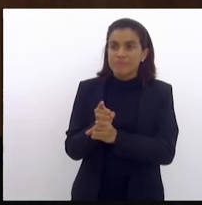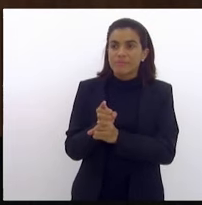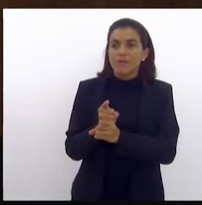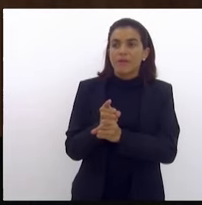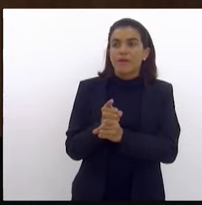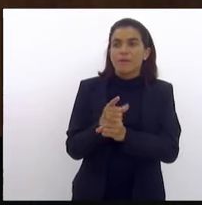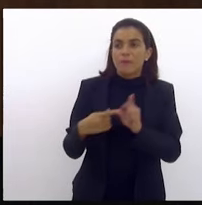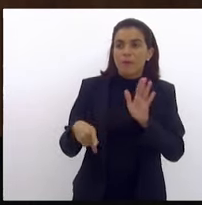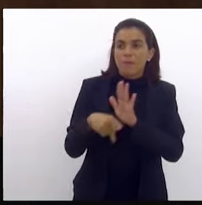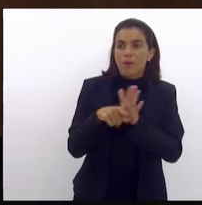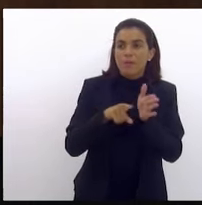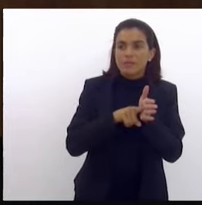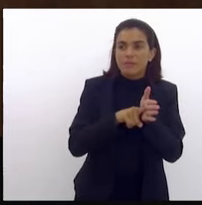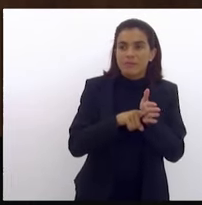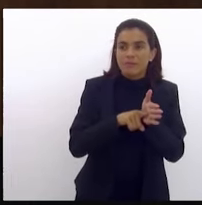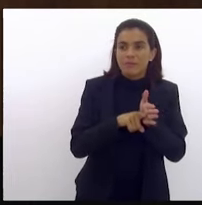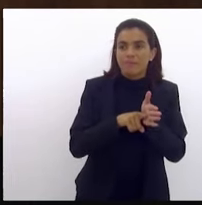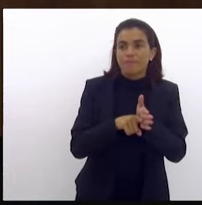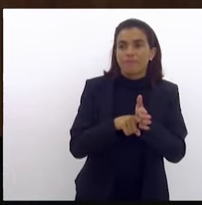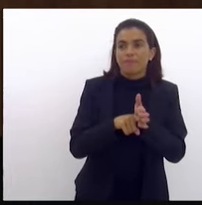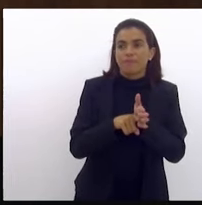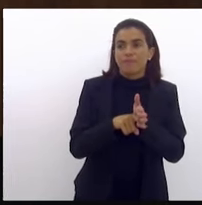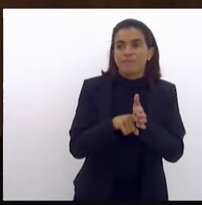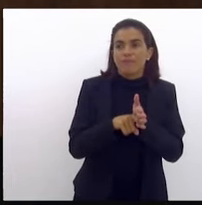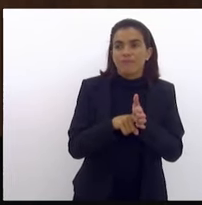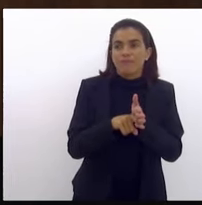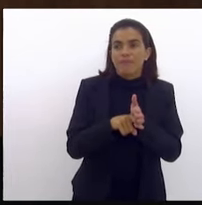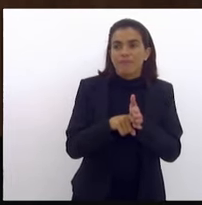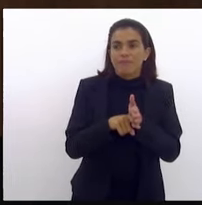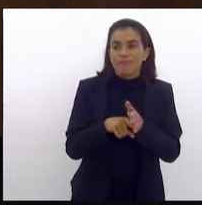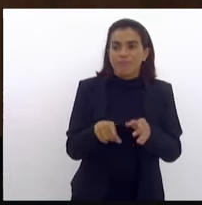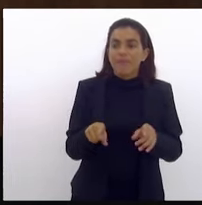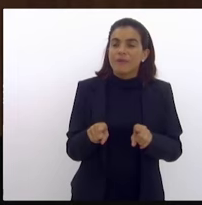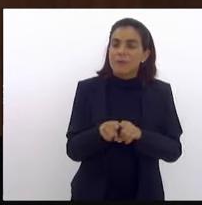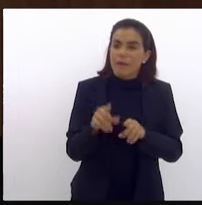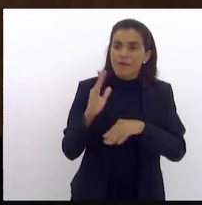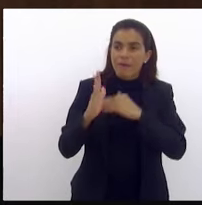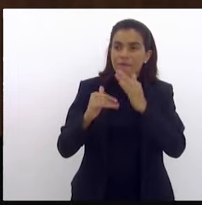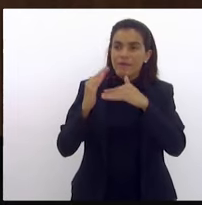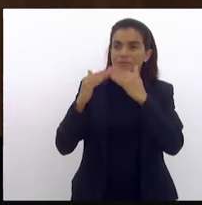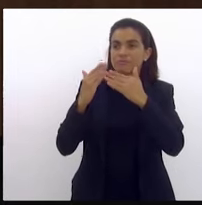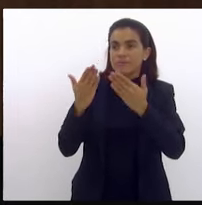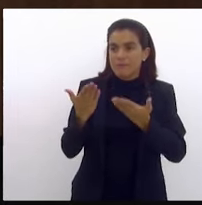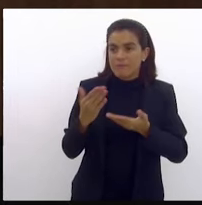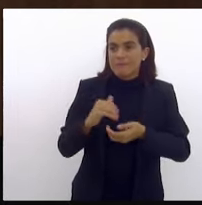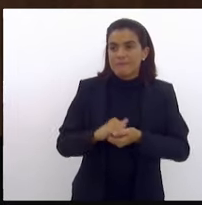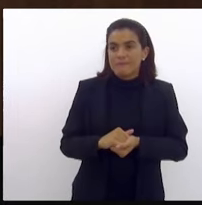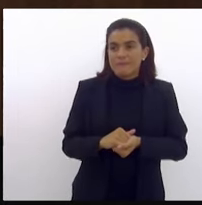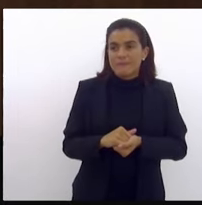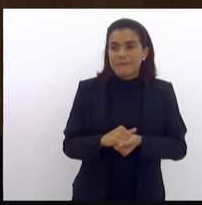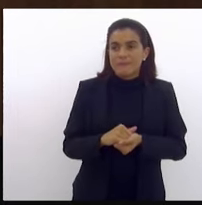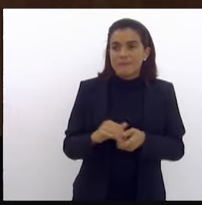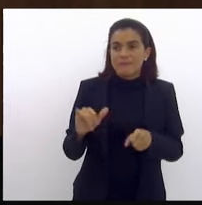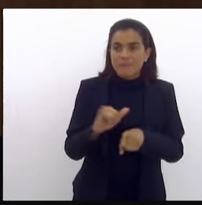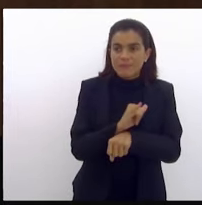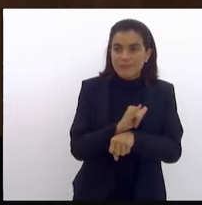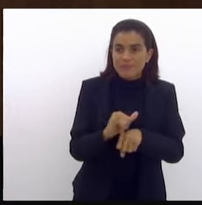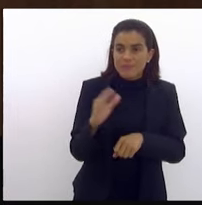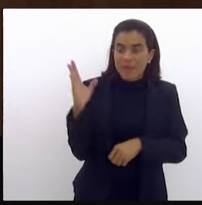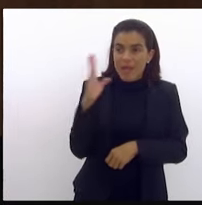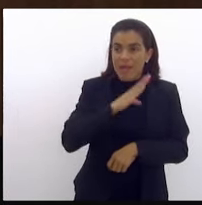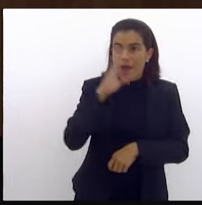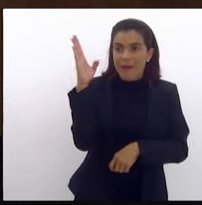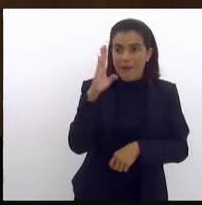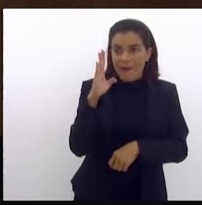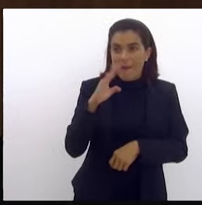próprio exame, e que impede o avanço para um câncer, avanço esse, que se dá de forma muito célere e